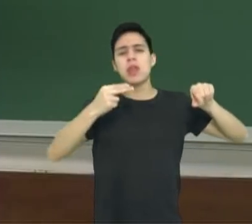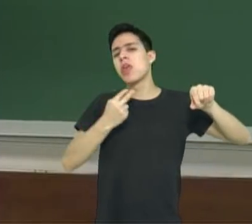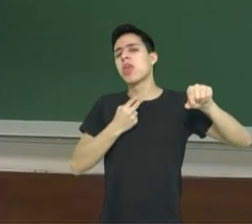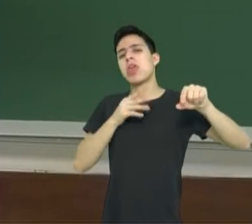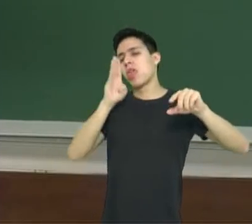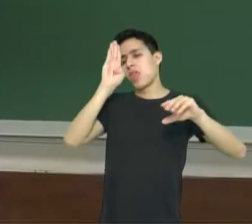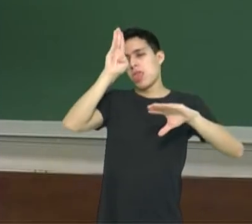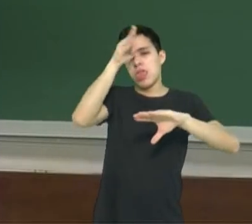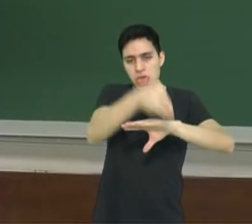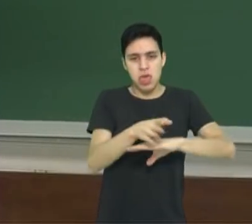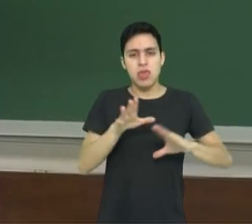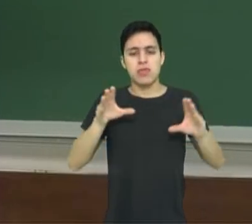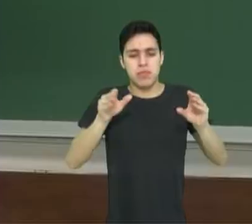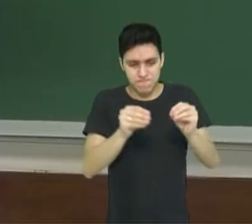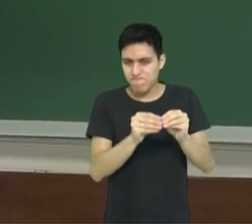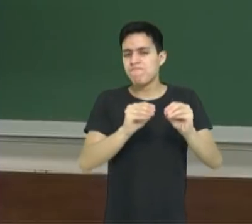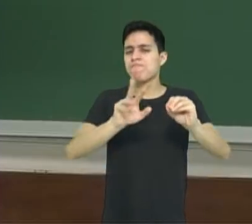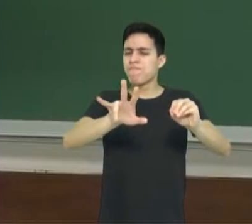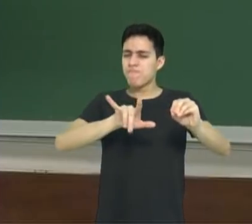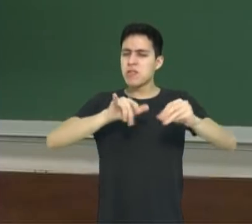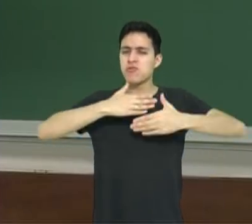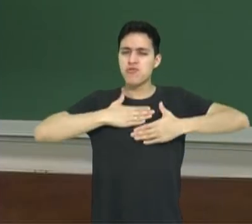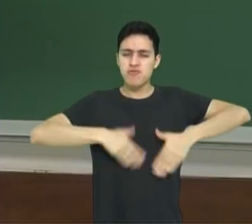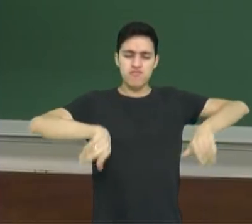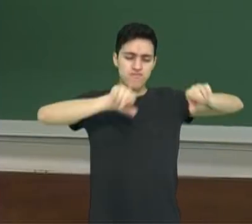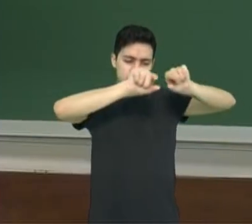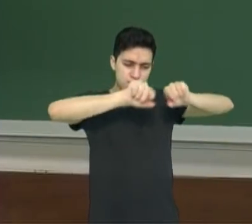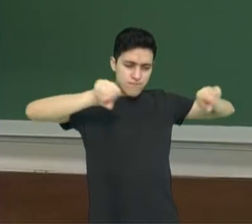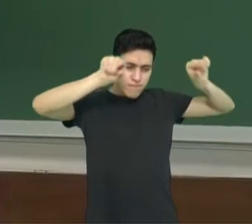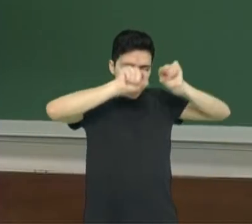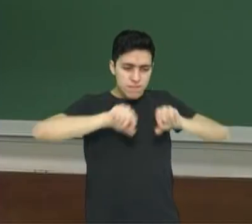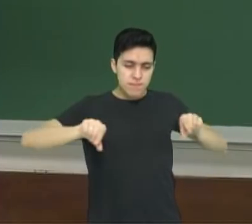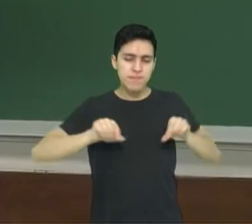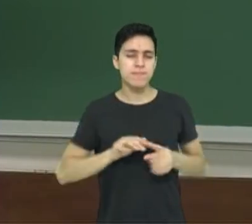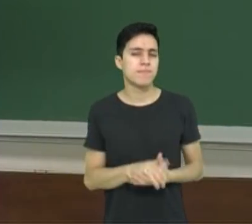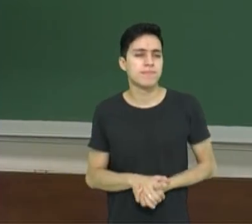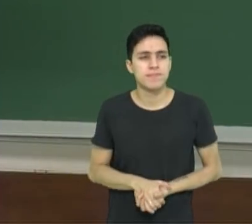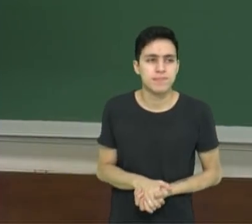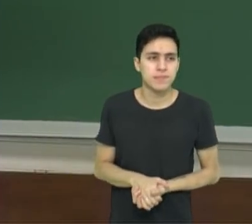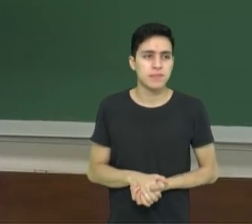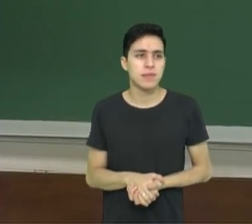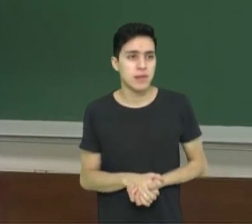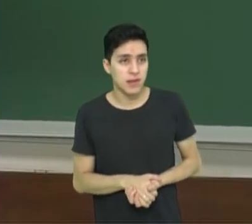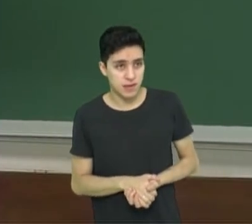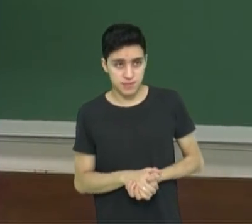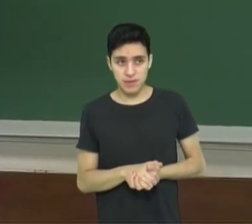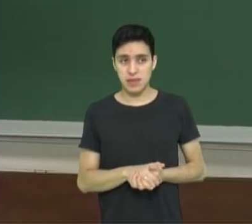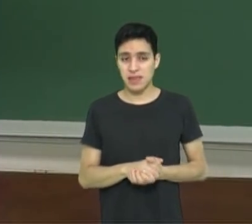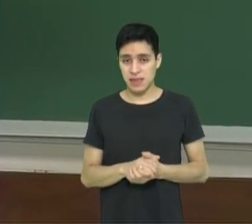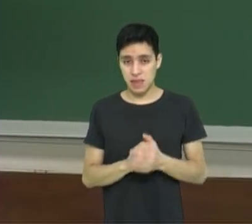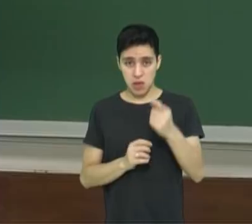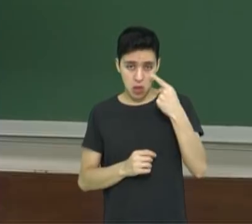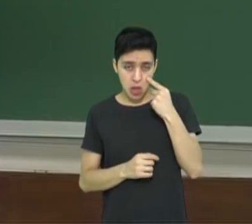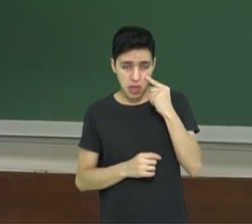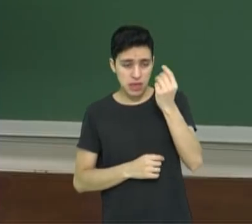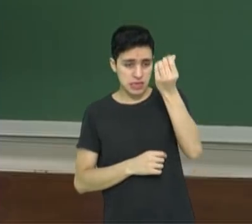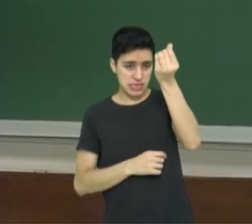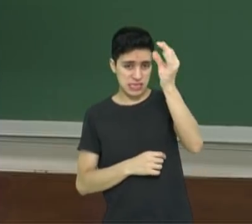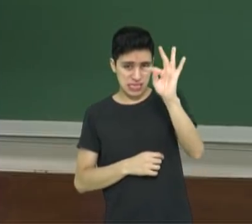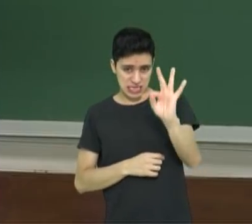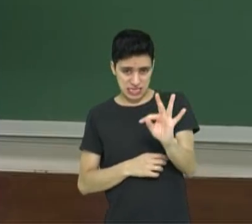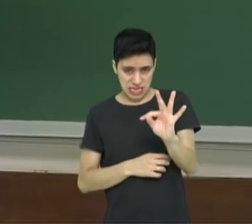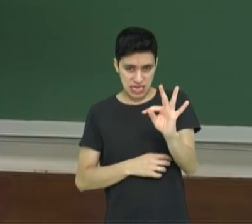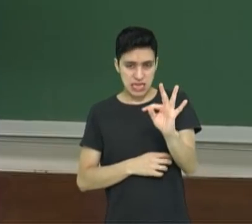e faça essas linhas bem devagarzinho. Então vamos lá entender o que são essas linhas. Eu vou somar 6T